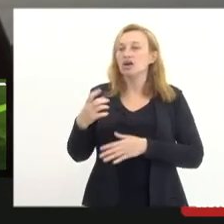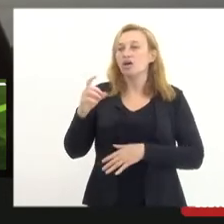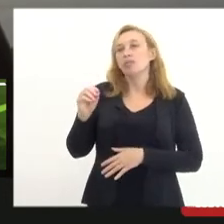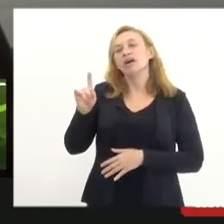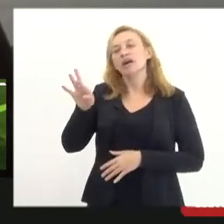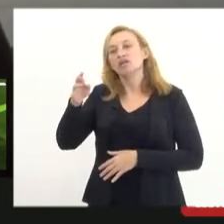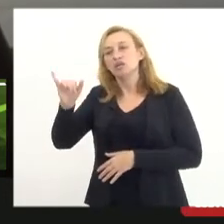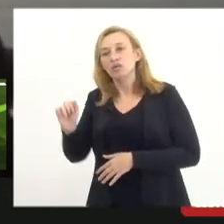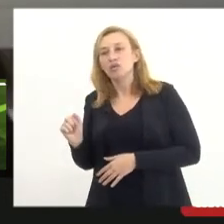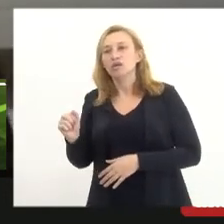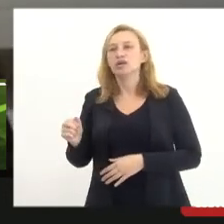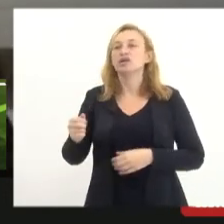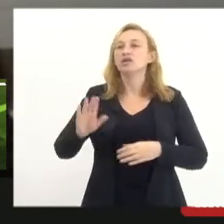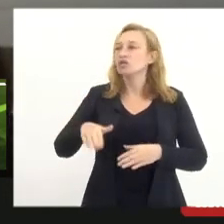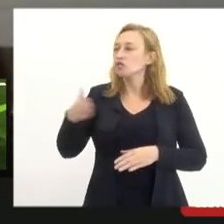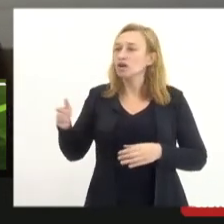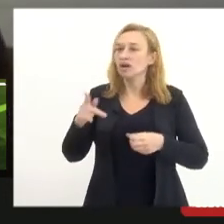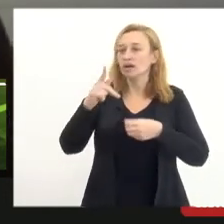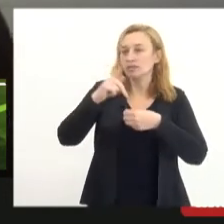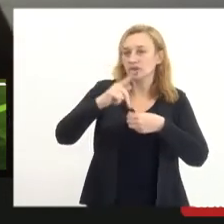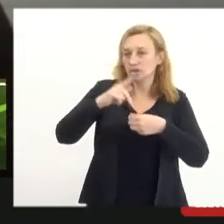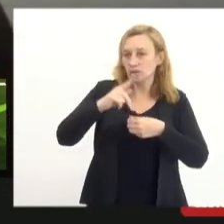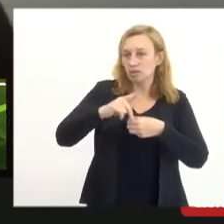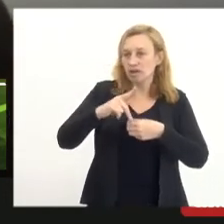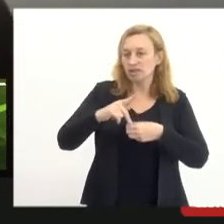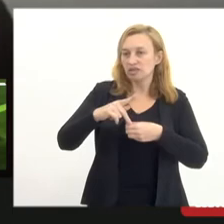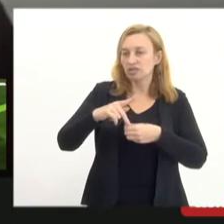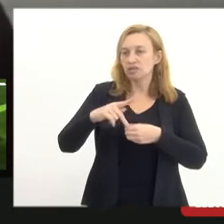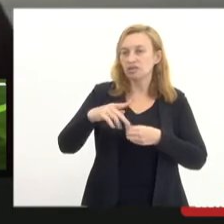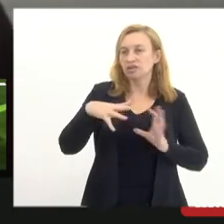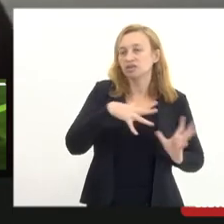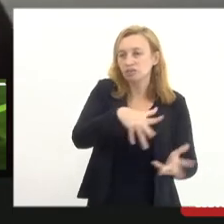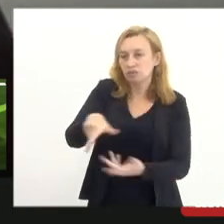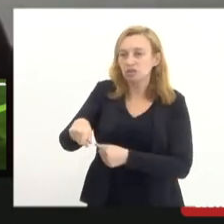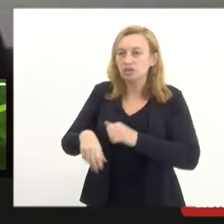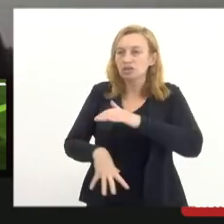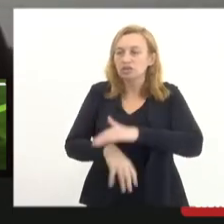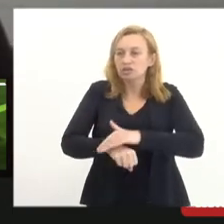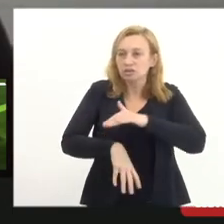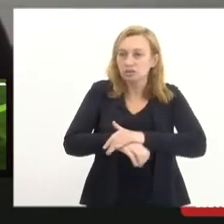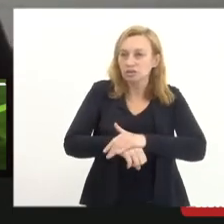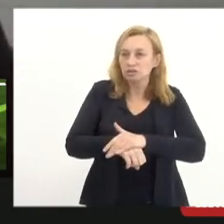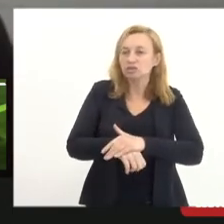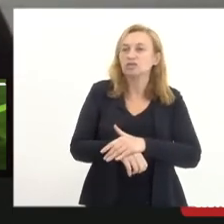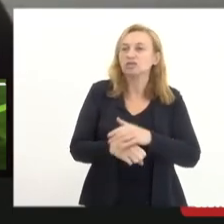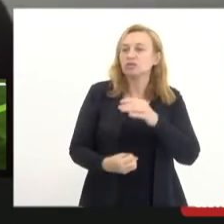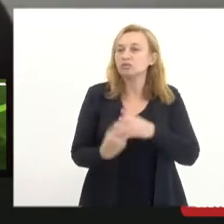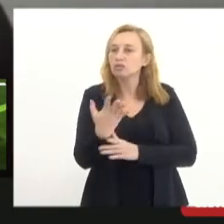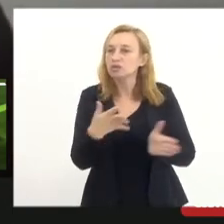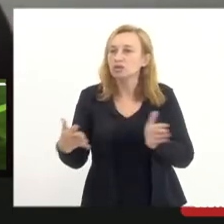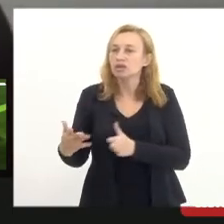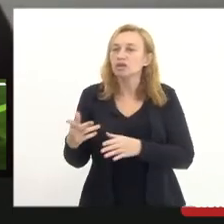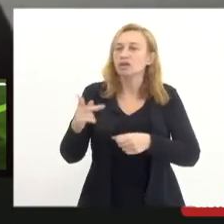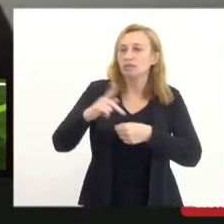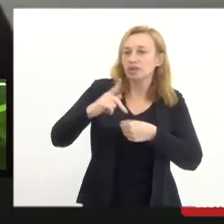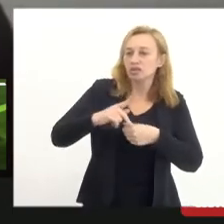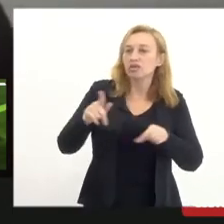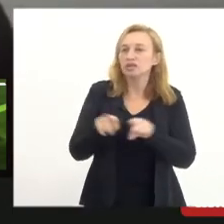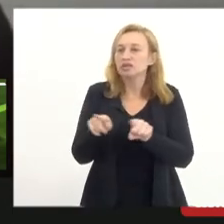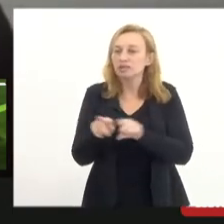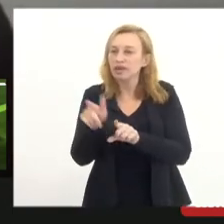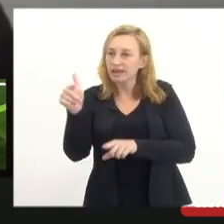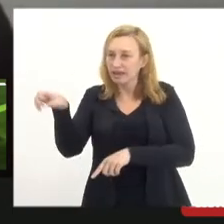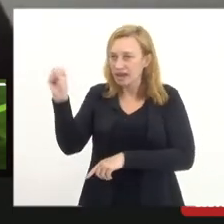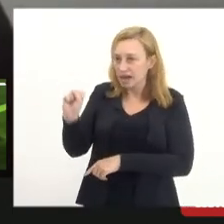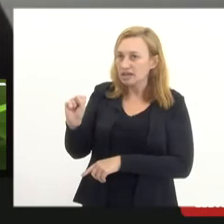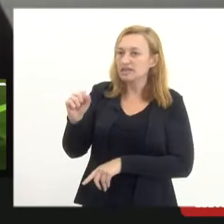já é uma empresa internacional no setor de exploração e produção de óleo e gás, tem um portfólio já